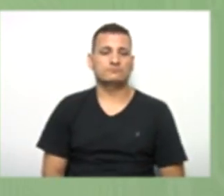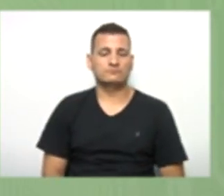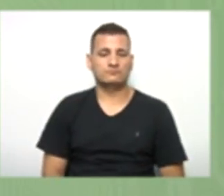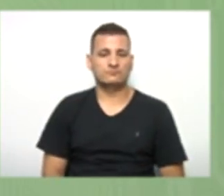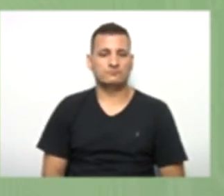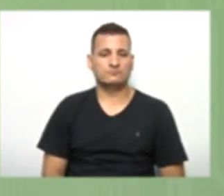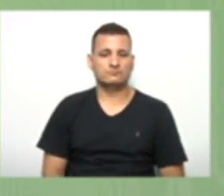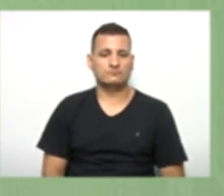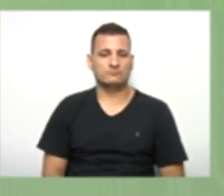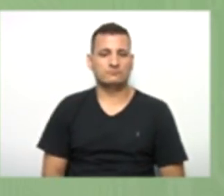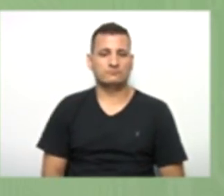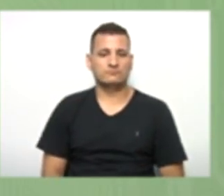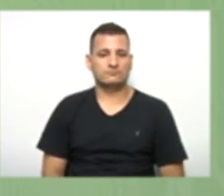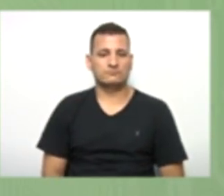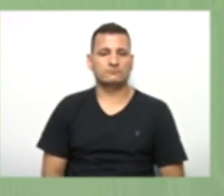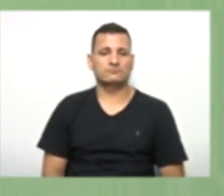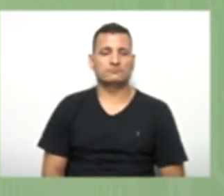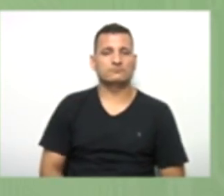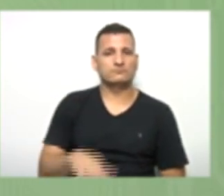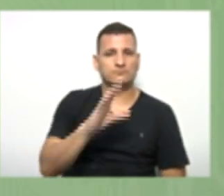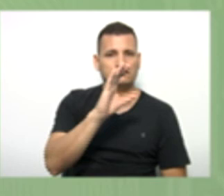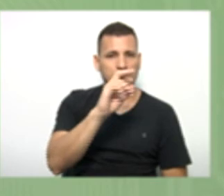Atos cooperativos 10.000.